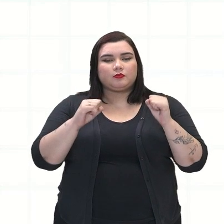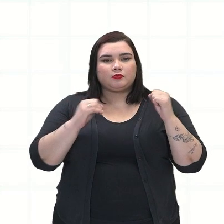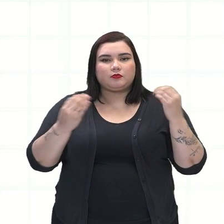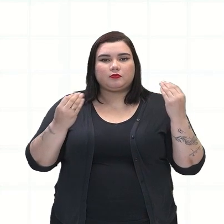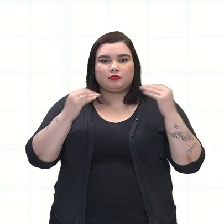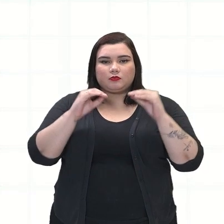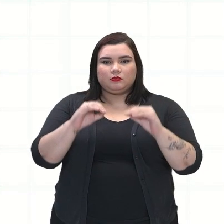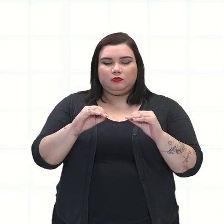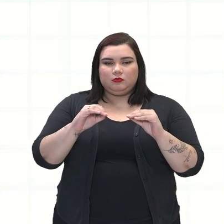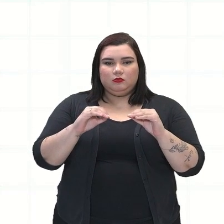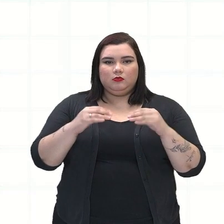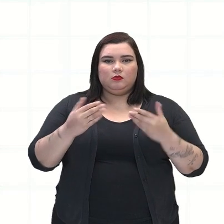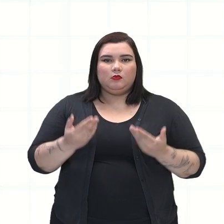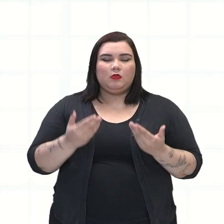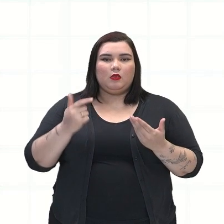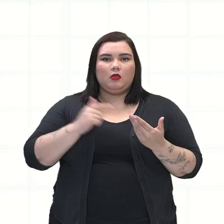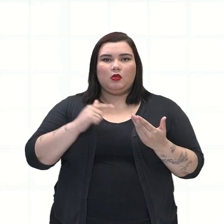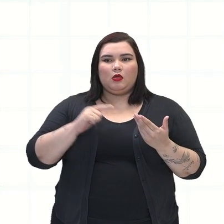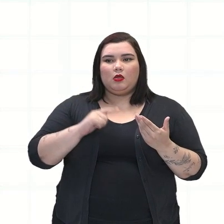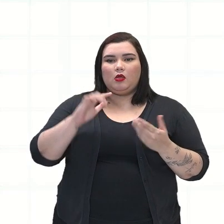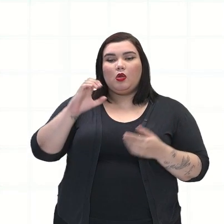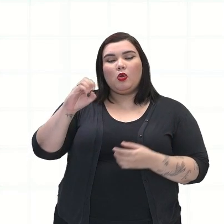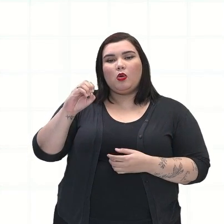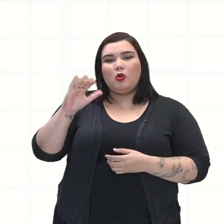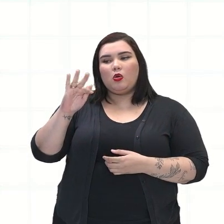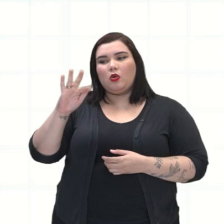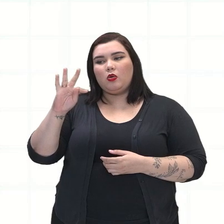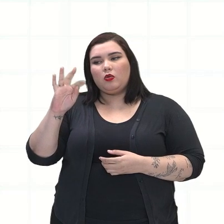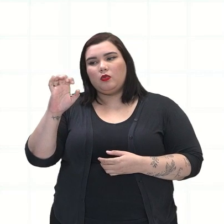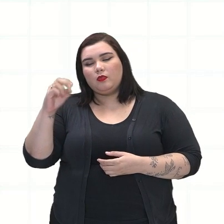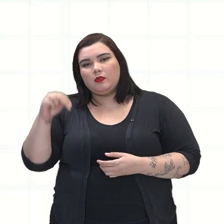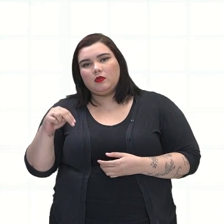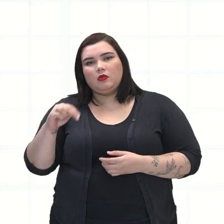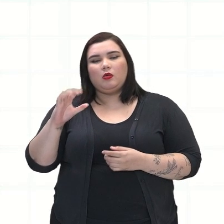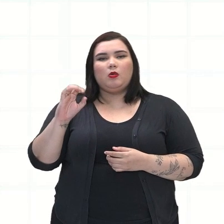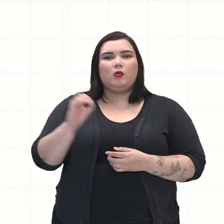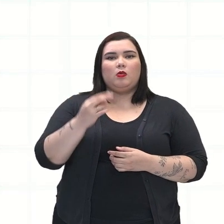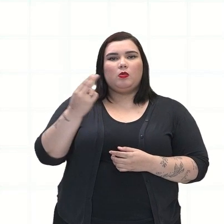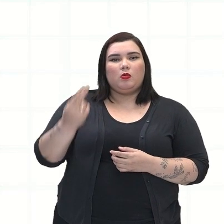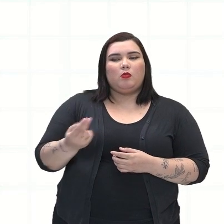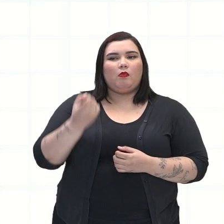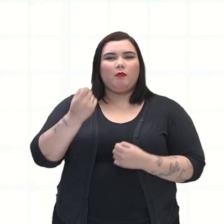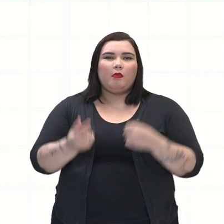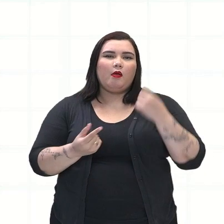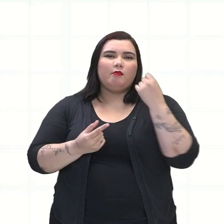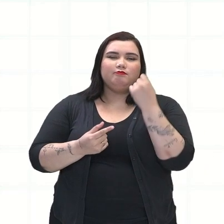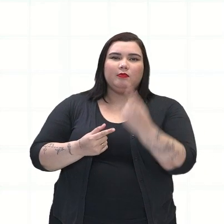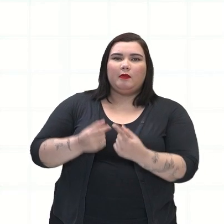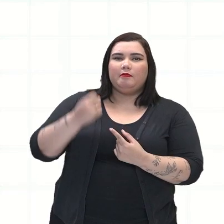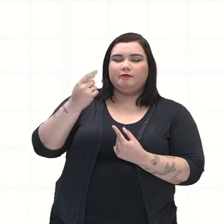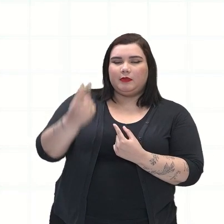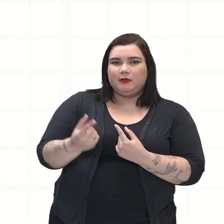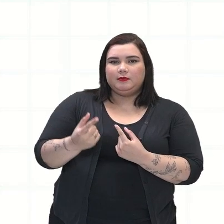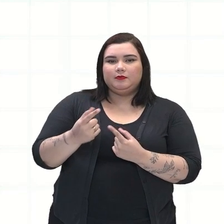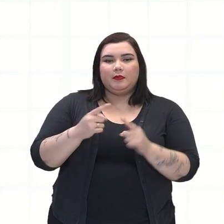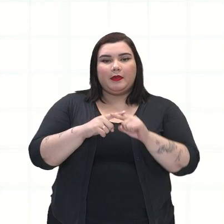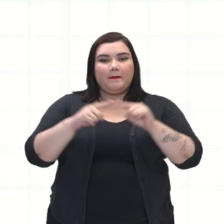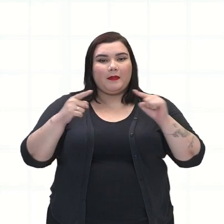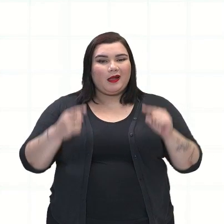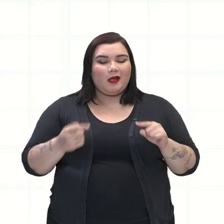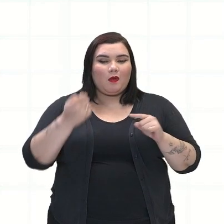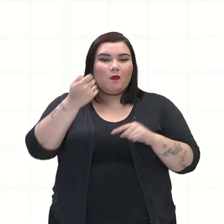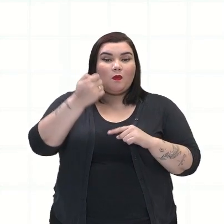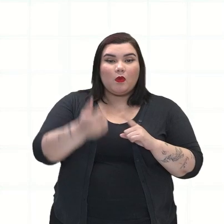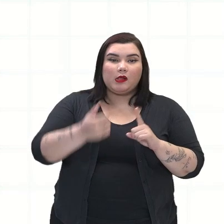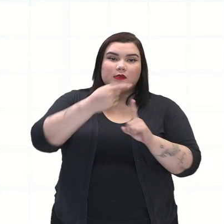no frequentemente, no often, no rarely, que é raramente. Mas, como tá quase na